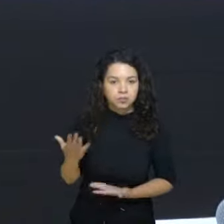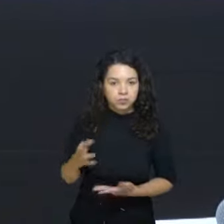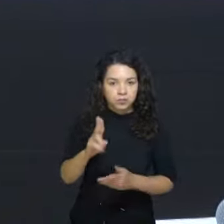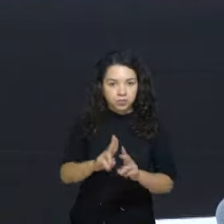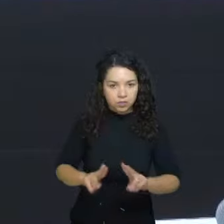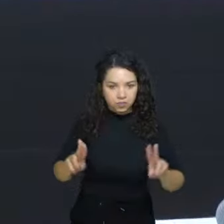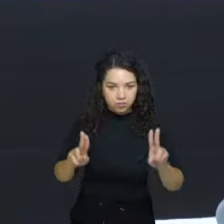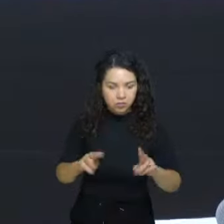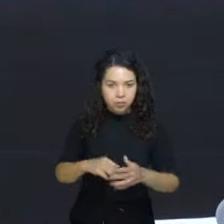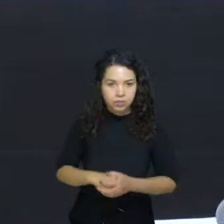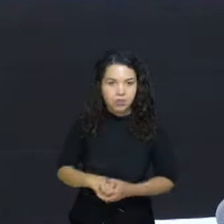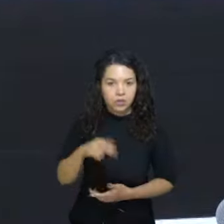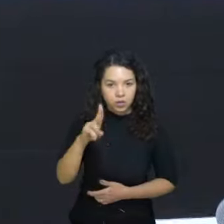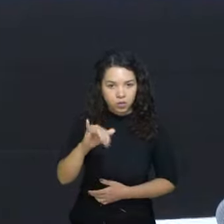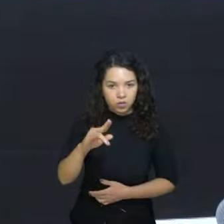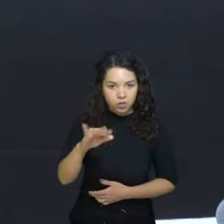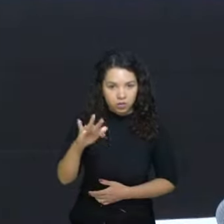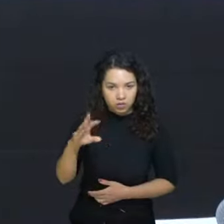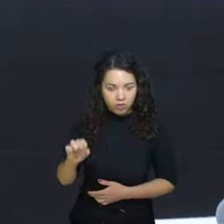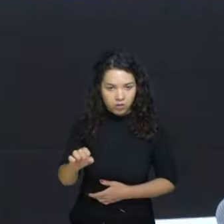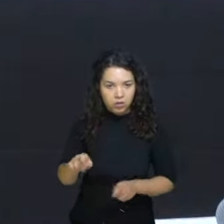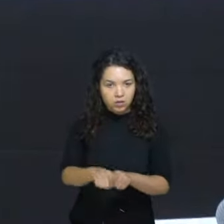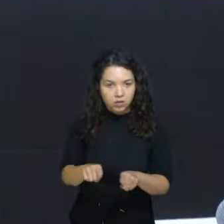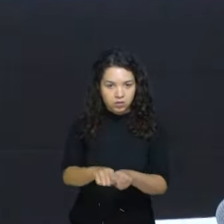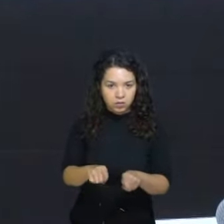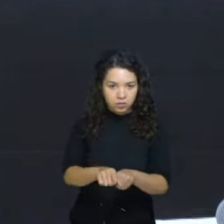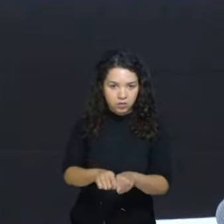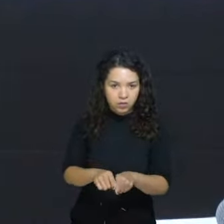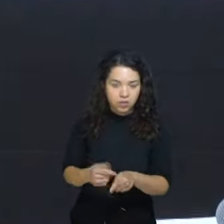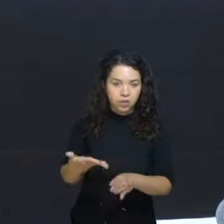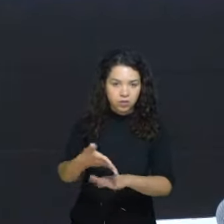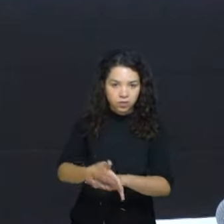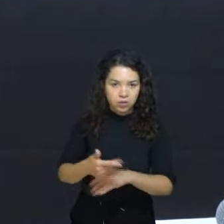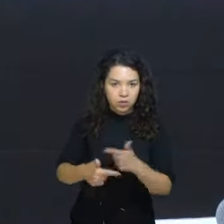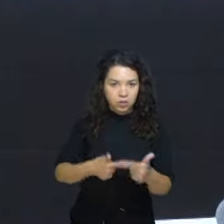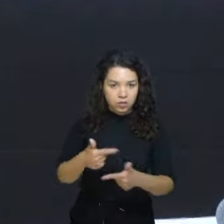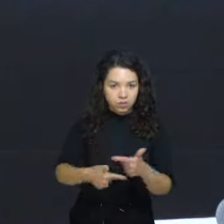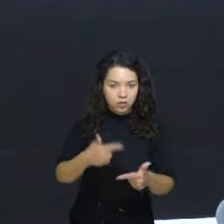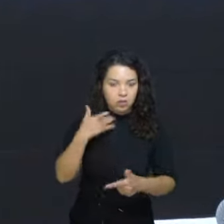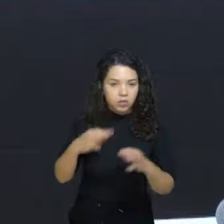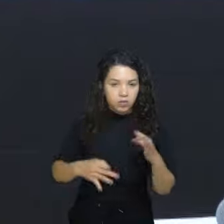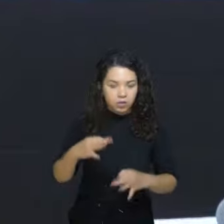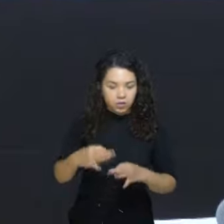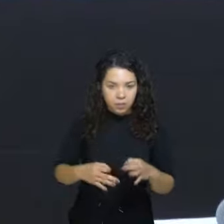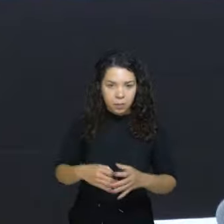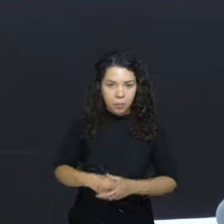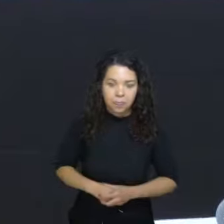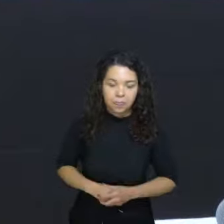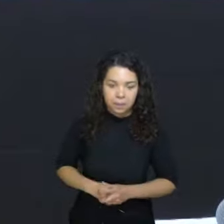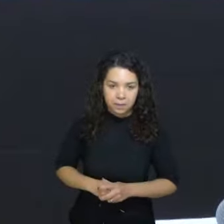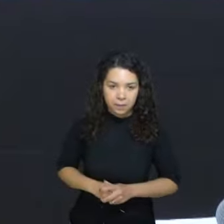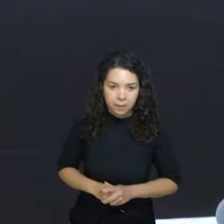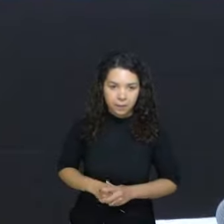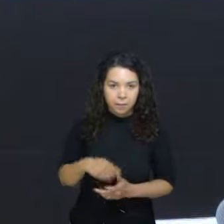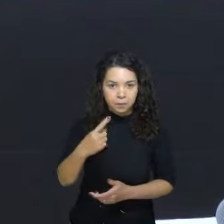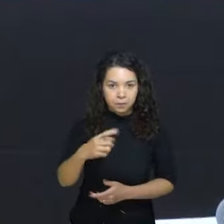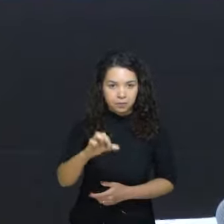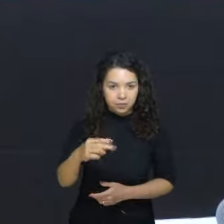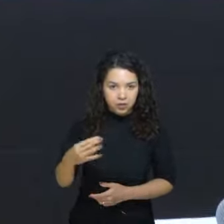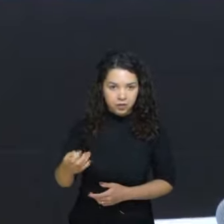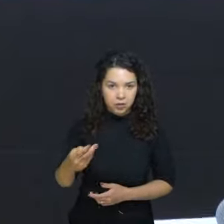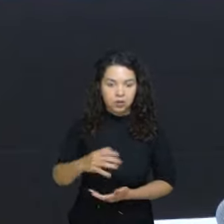Univale ingressou na magistratura catarinense no ano de 1985 é desembargadora de nosso Tribunal de Justiça Desde